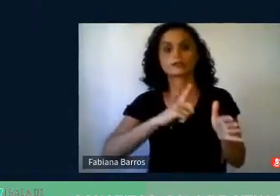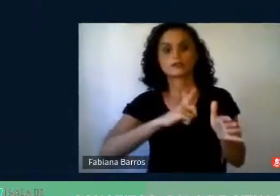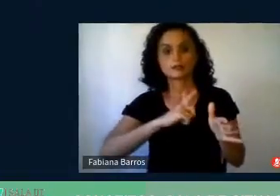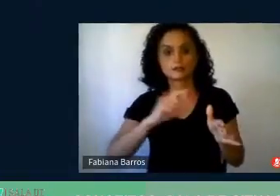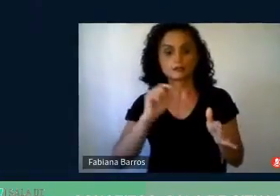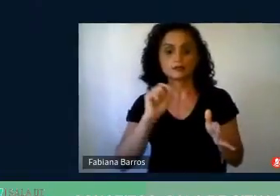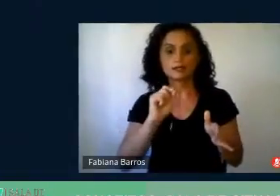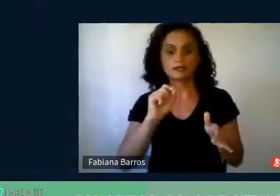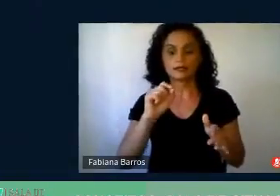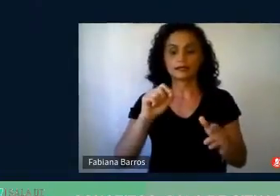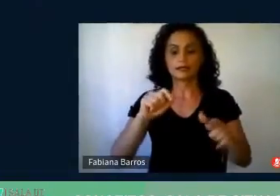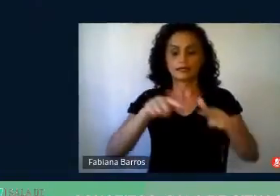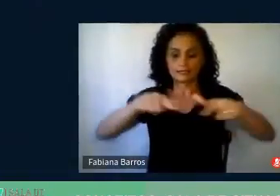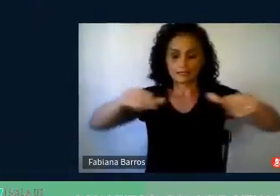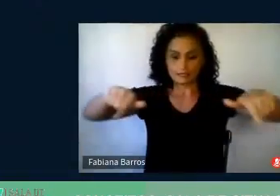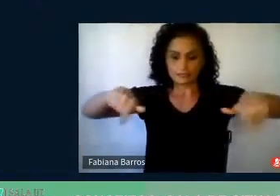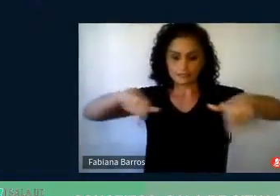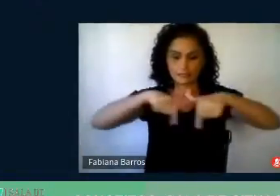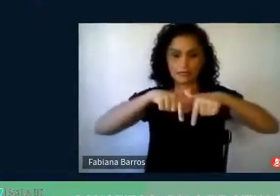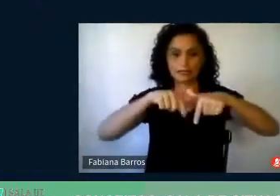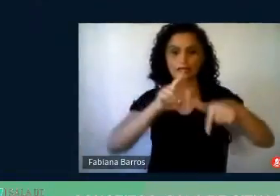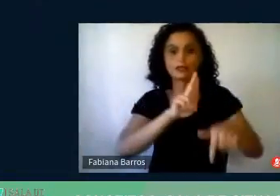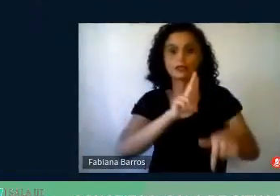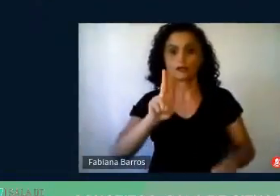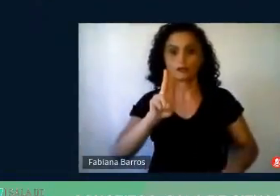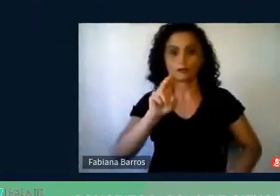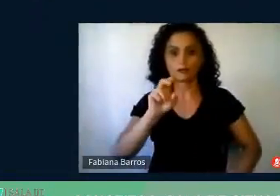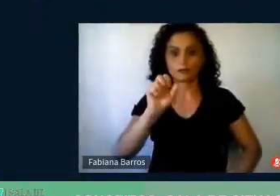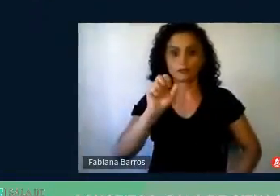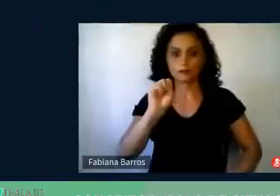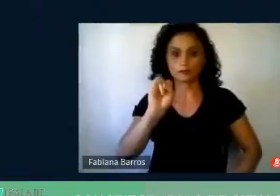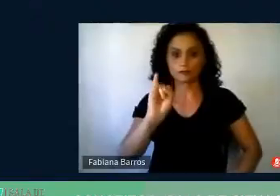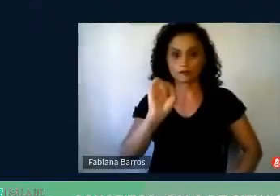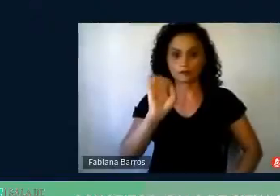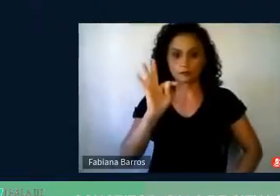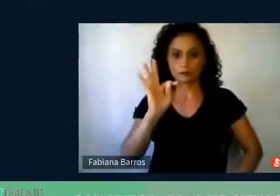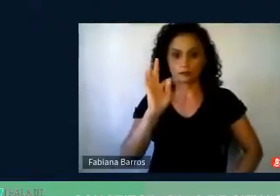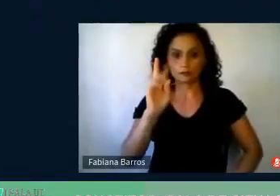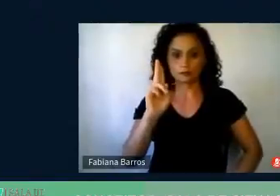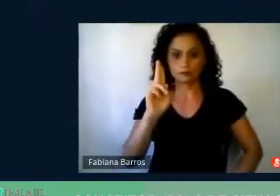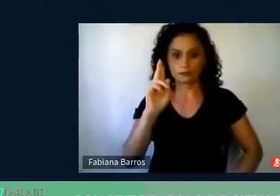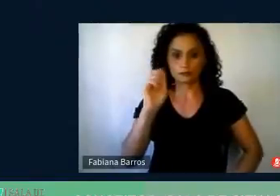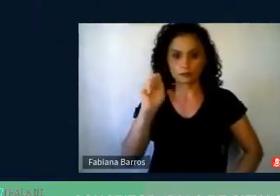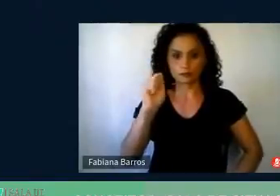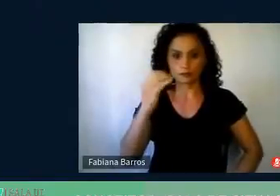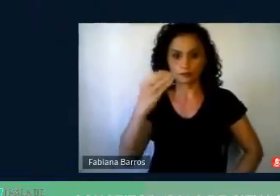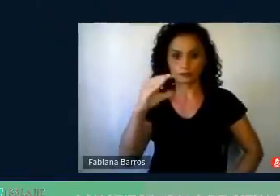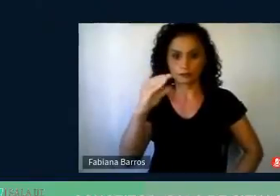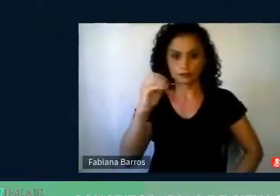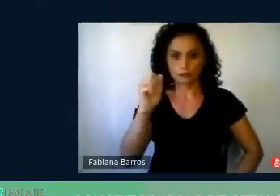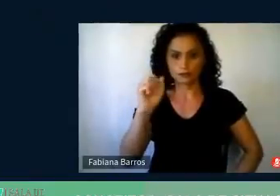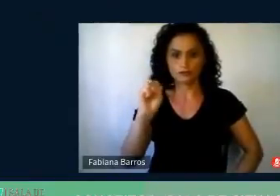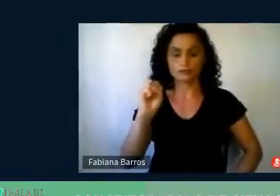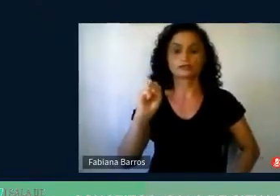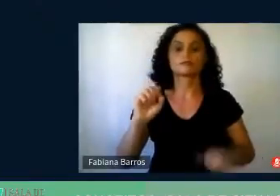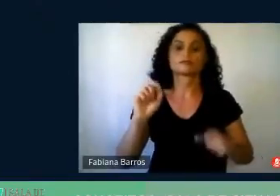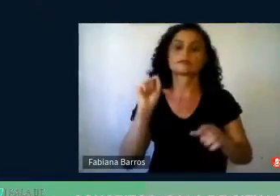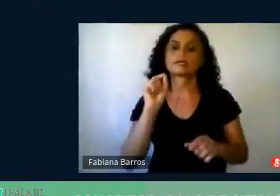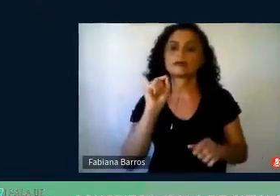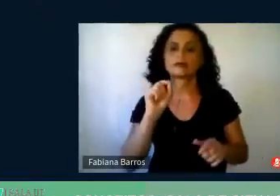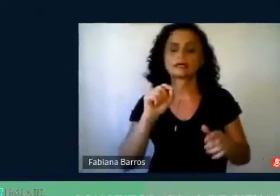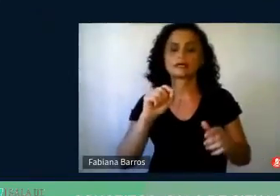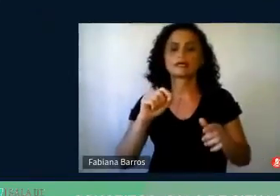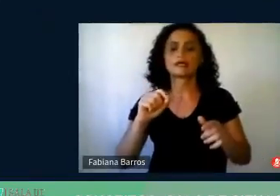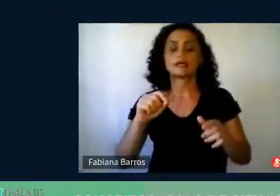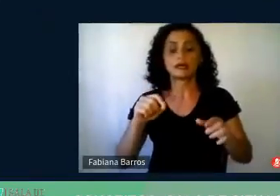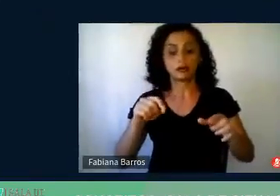ambientes físicos ou virtuais, mas eles são espaços onde a gente consegue coordenar a crise. Ele surgiu no cenário de guerra. Quando eu tinha uma guerra, eu precisava coordenar essa